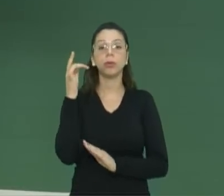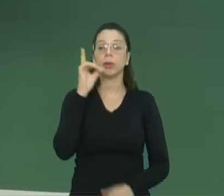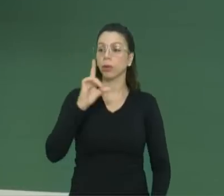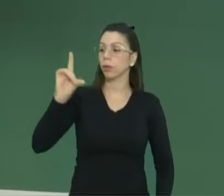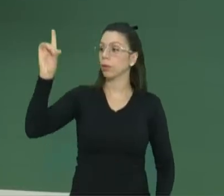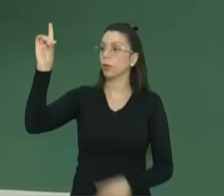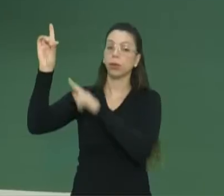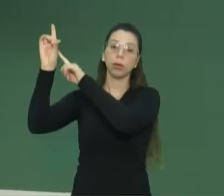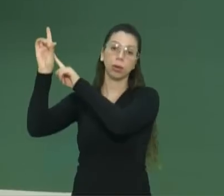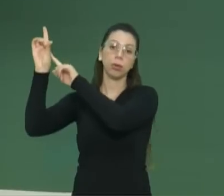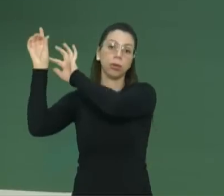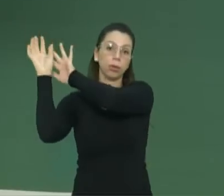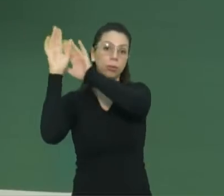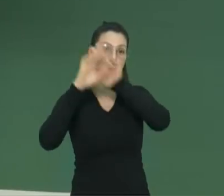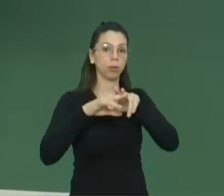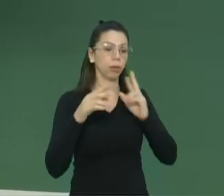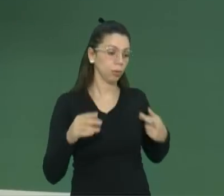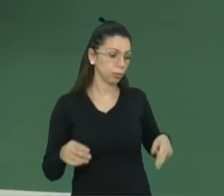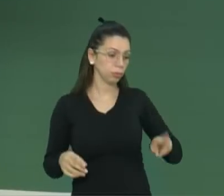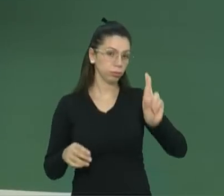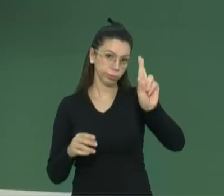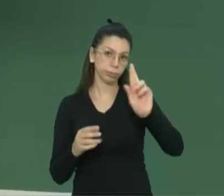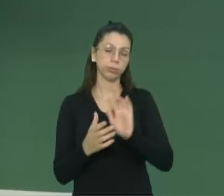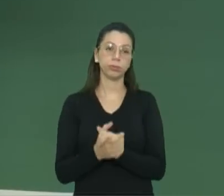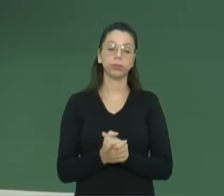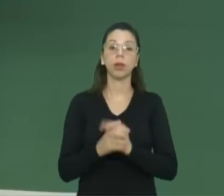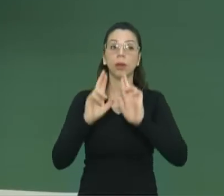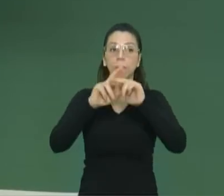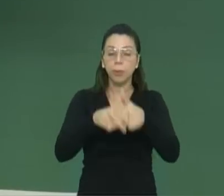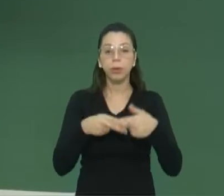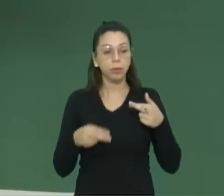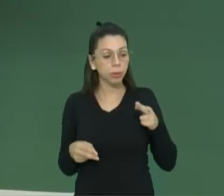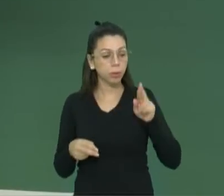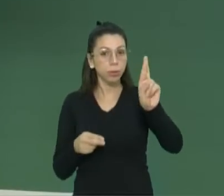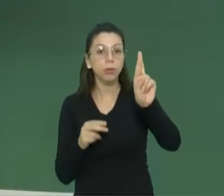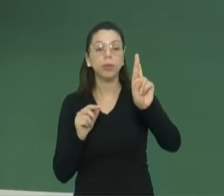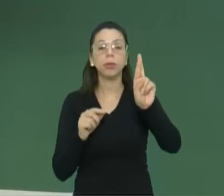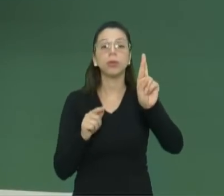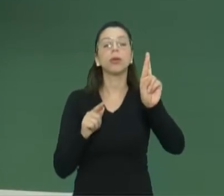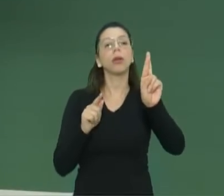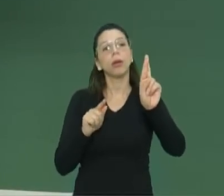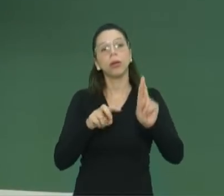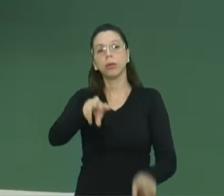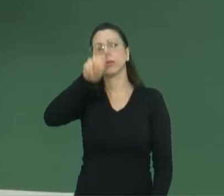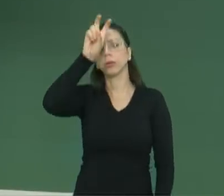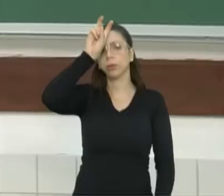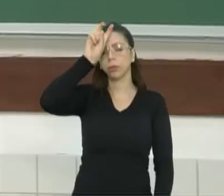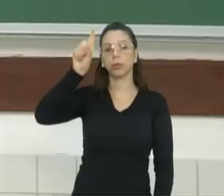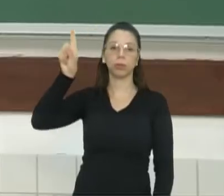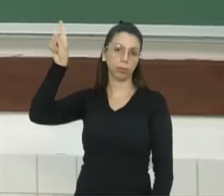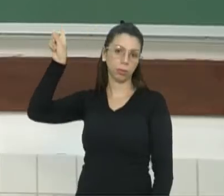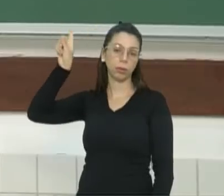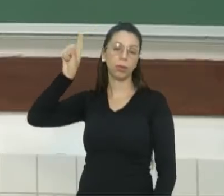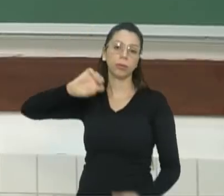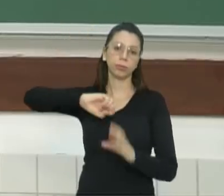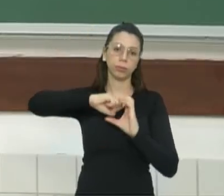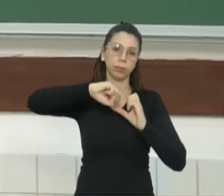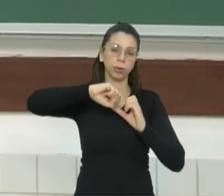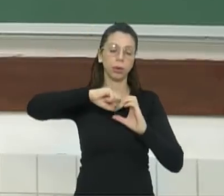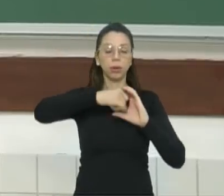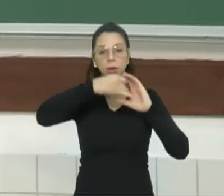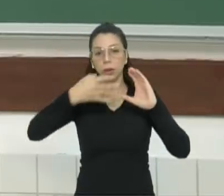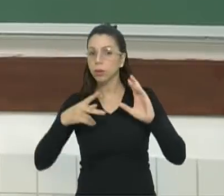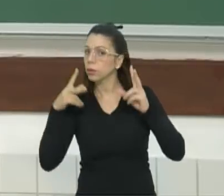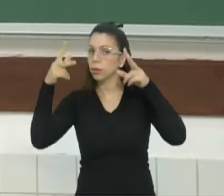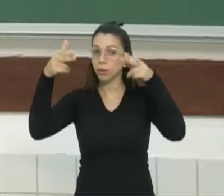alguém enviado por Deus. Por isso que, por exemplo, uma representação ali dos egípcios, né, que tem também essa característica. E você pode